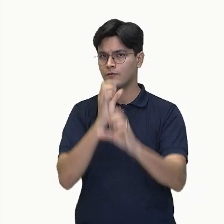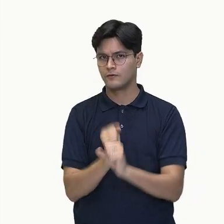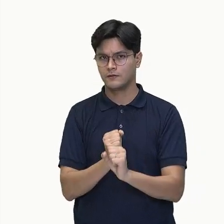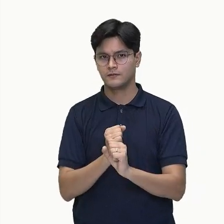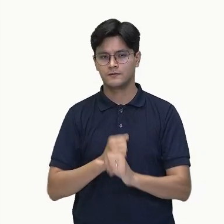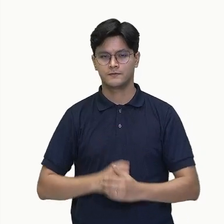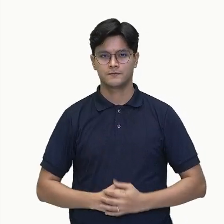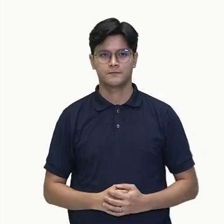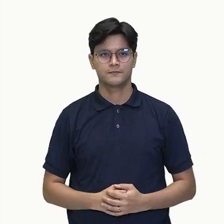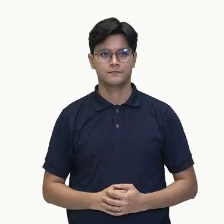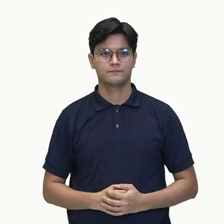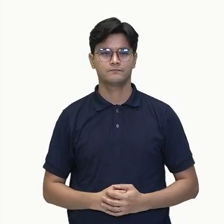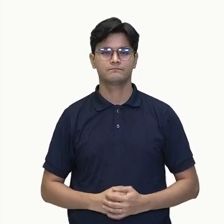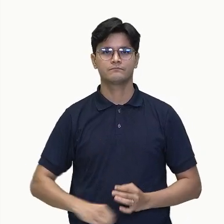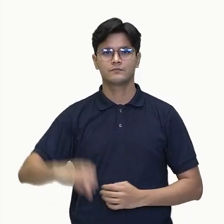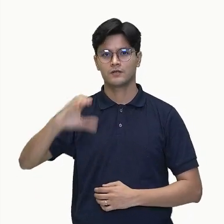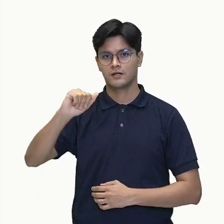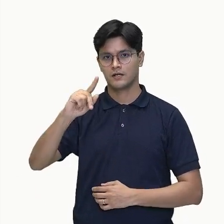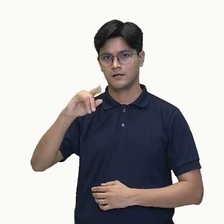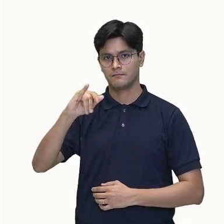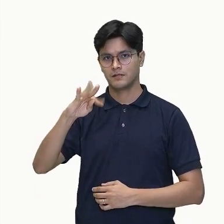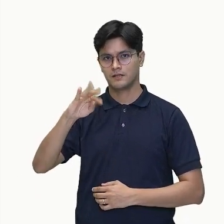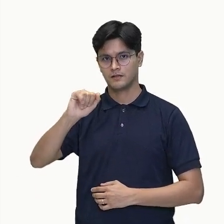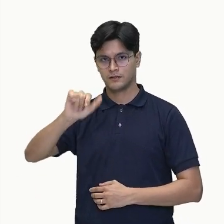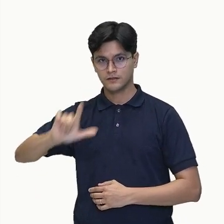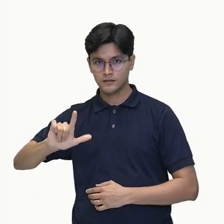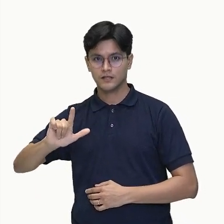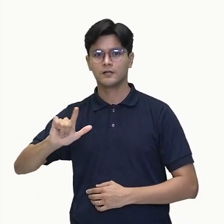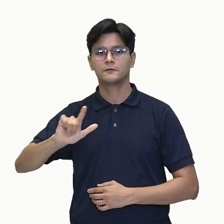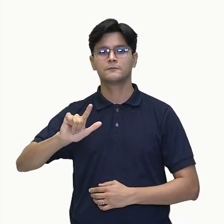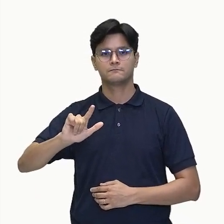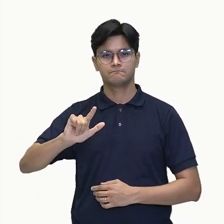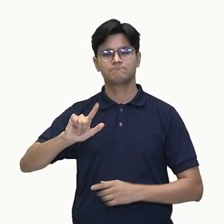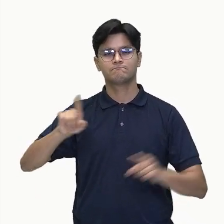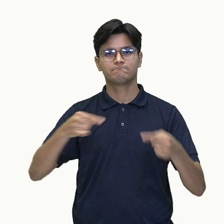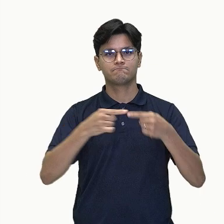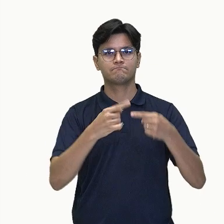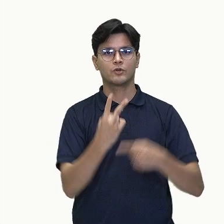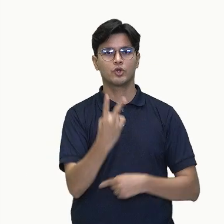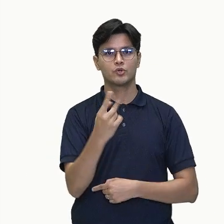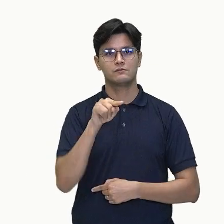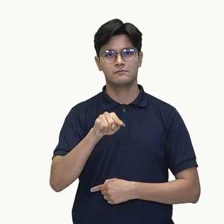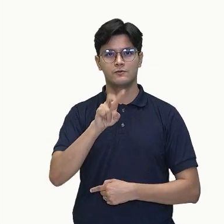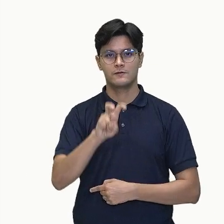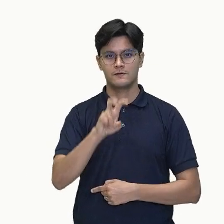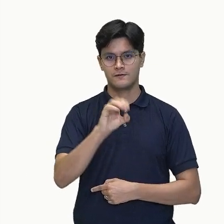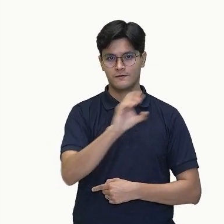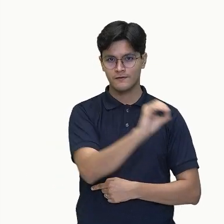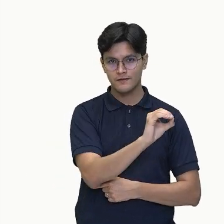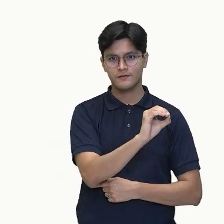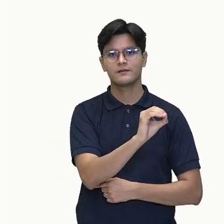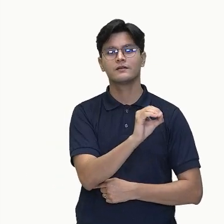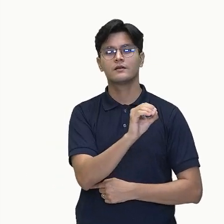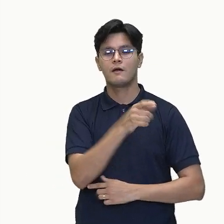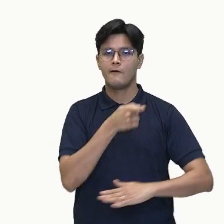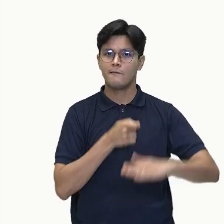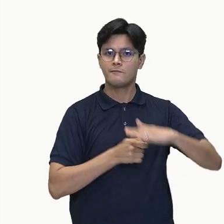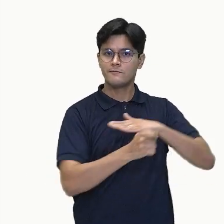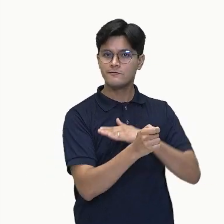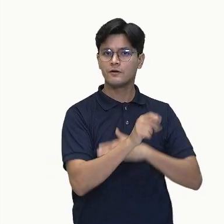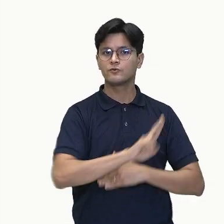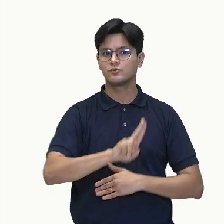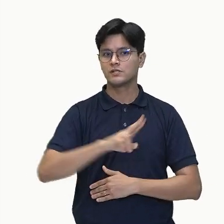um capital de R$ 2.500 foi aplicado a juros compostos em um investimento durante